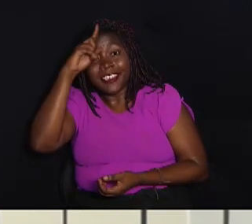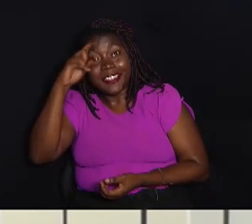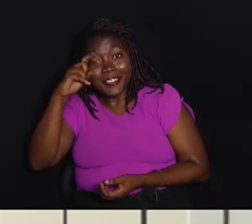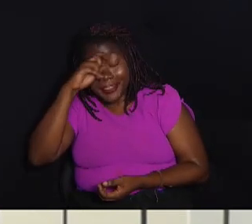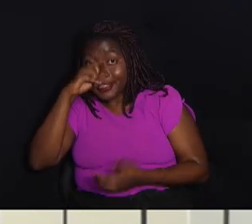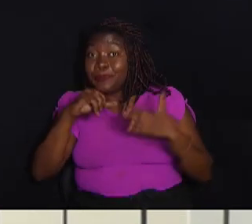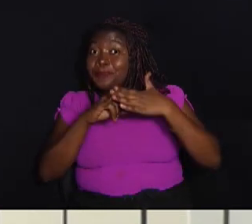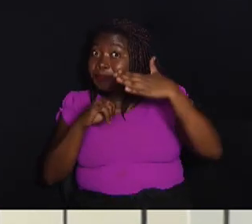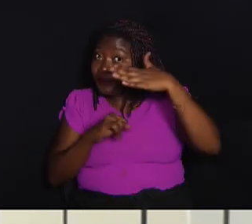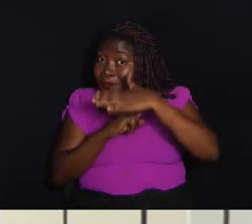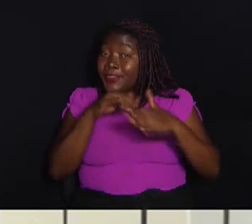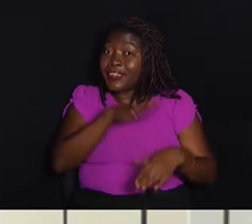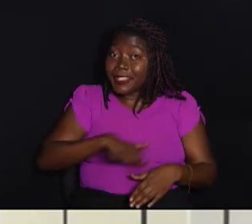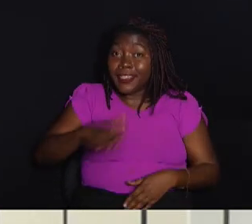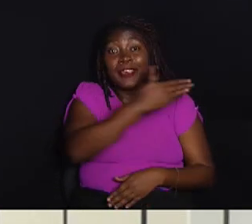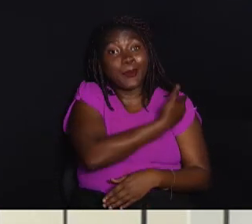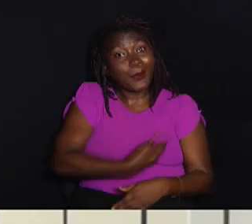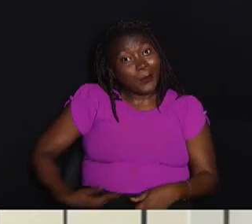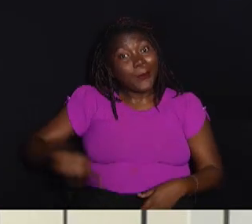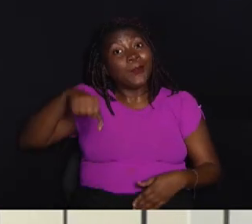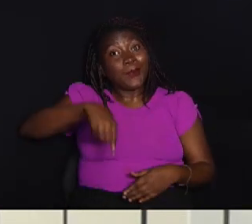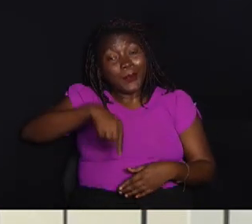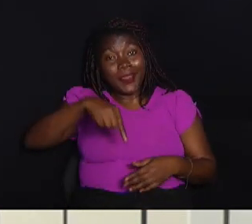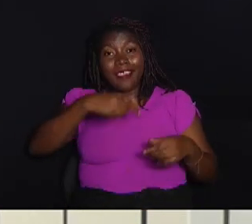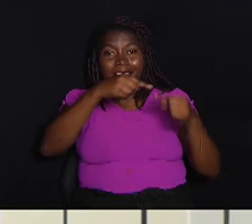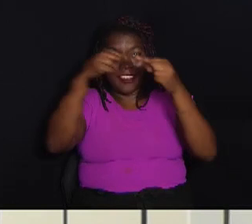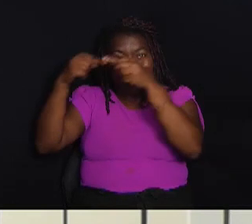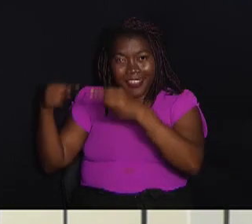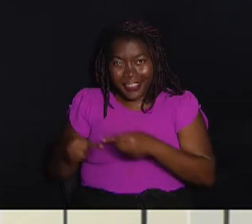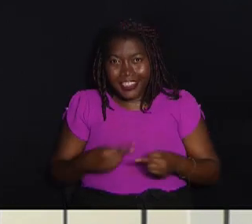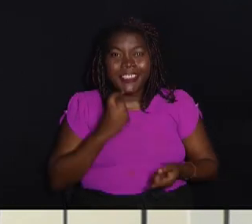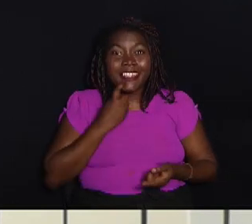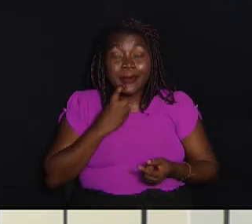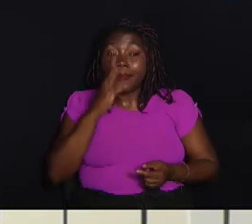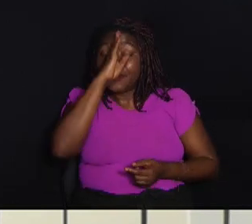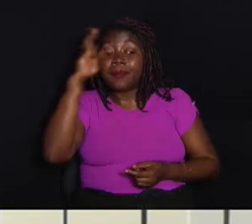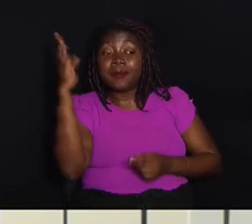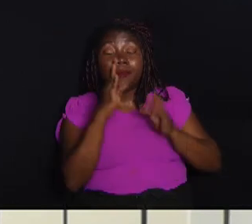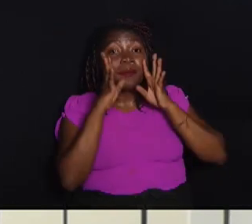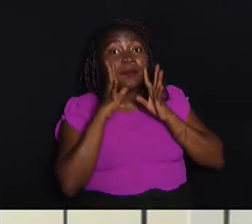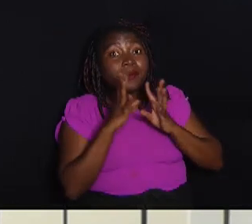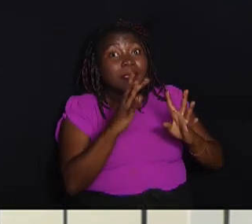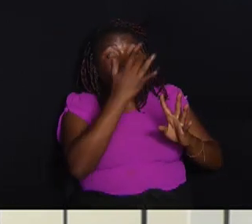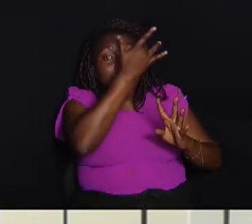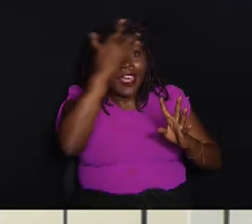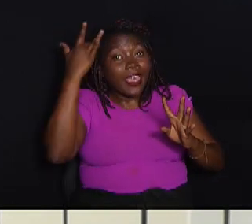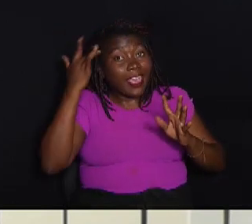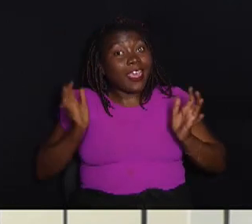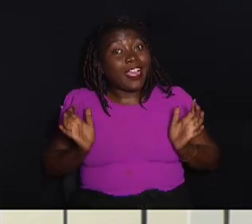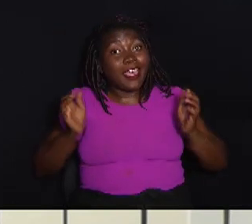Atendimento da rede pública aqui no município de Campinas destinadas ao atendimento de pacientes com o